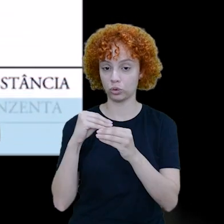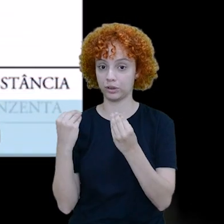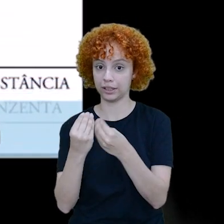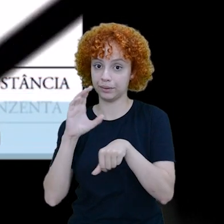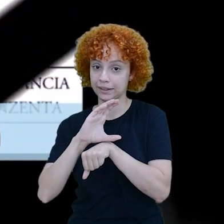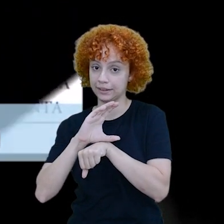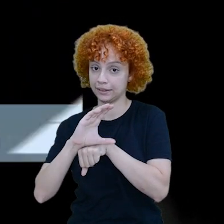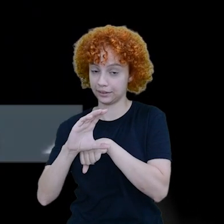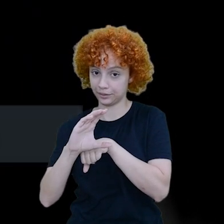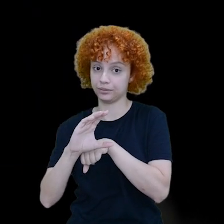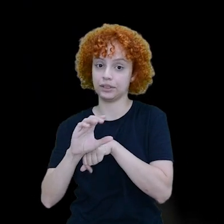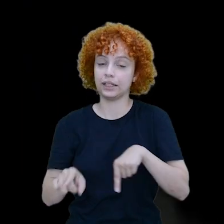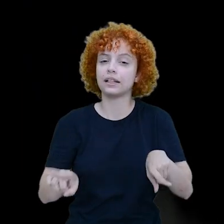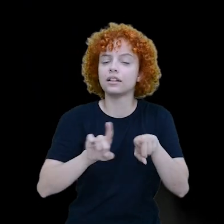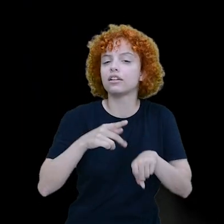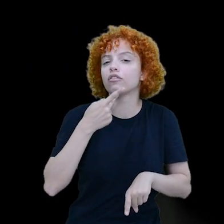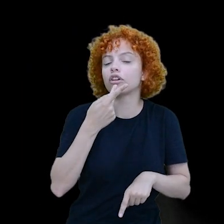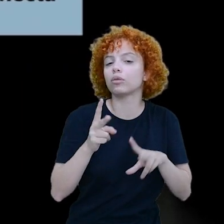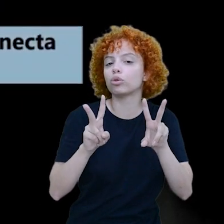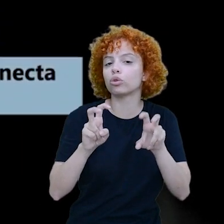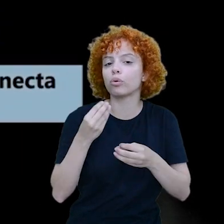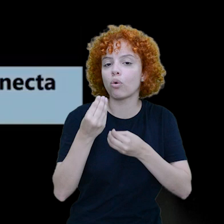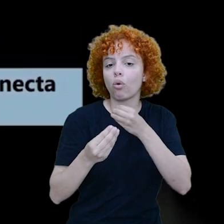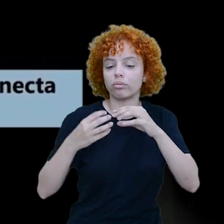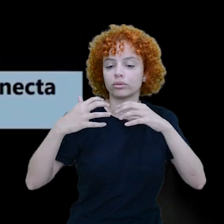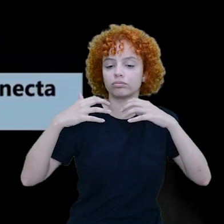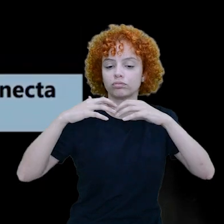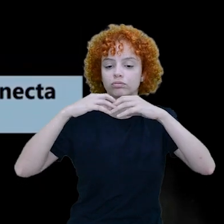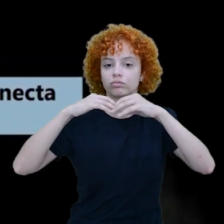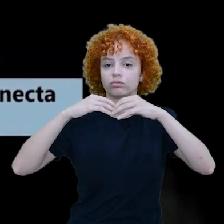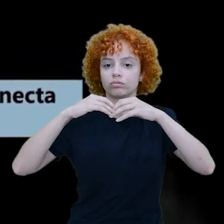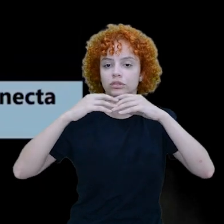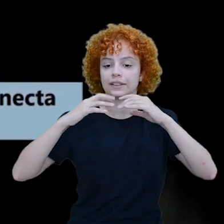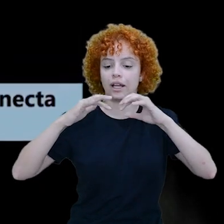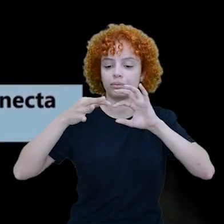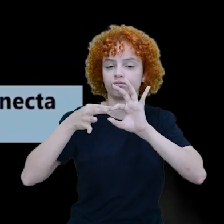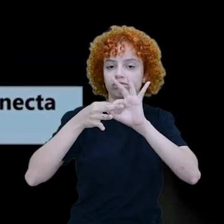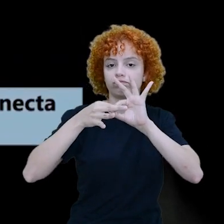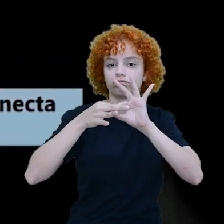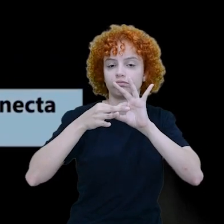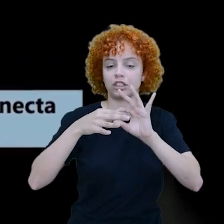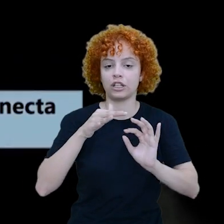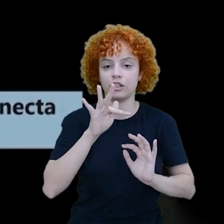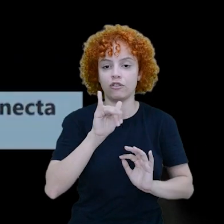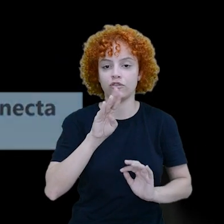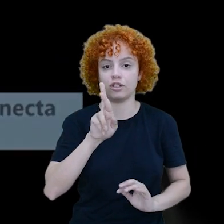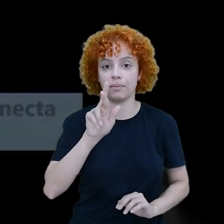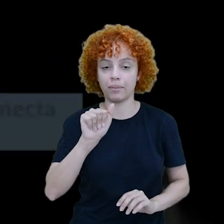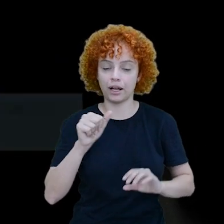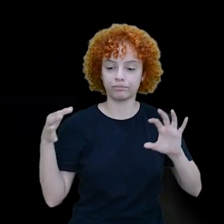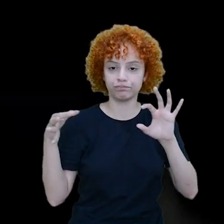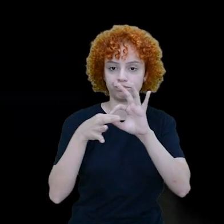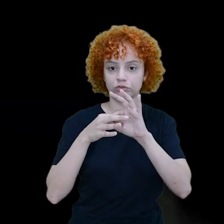a substância cinzenta e também comentamos sobre o corpo caloso, que é uma estrutura fibrosa que interconecta